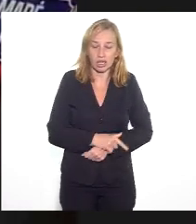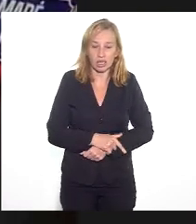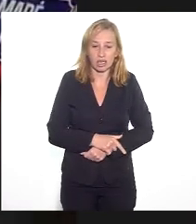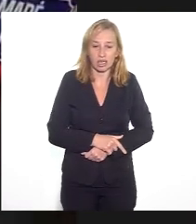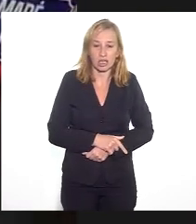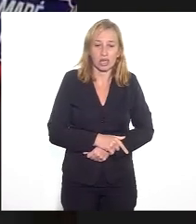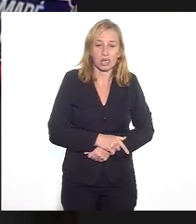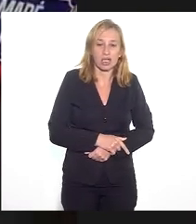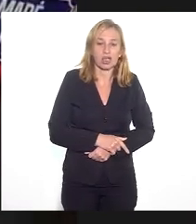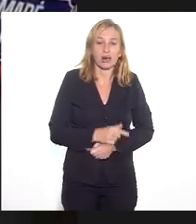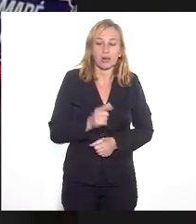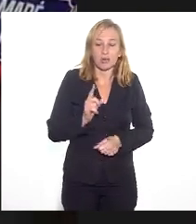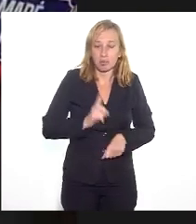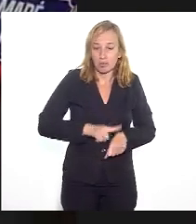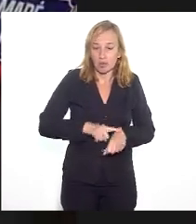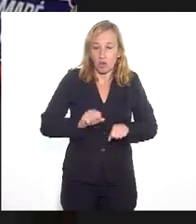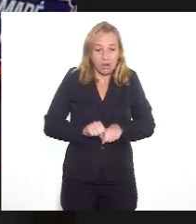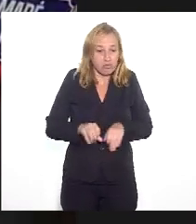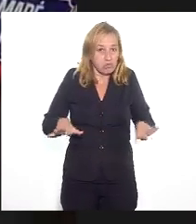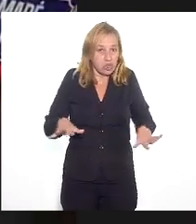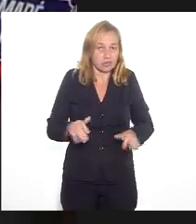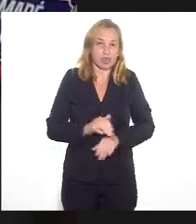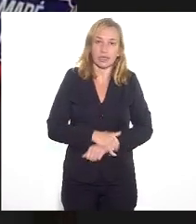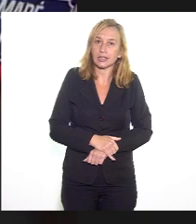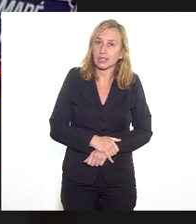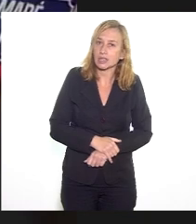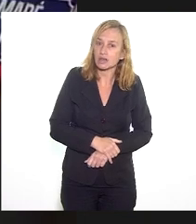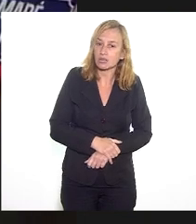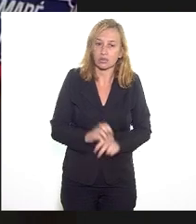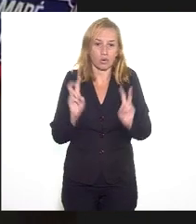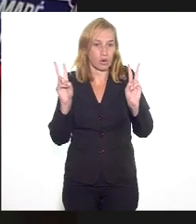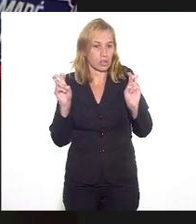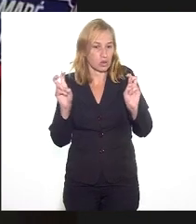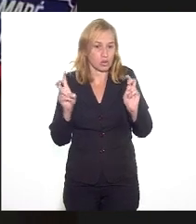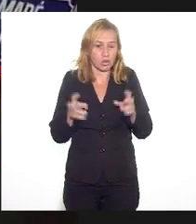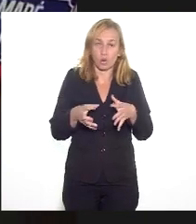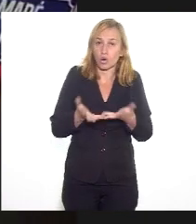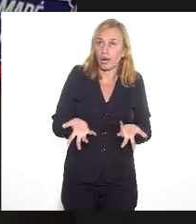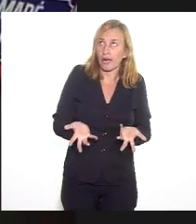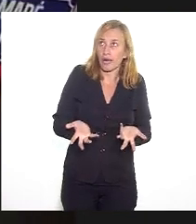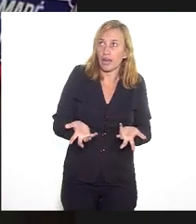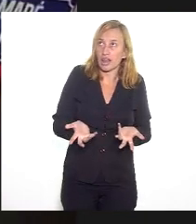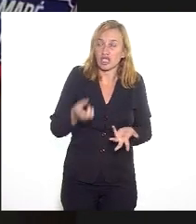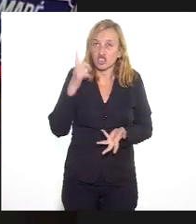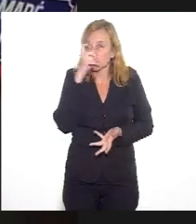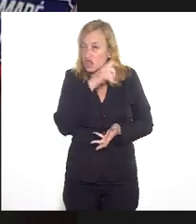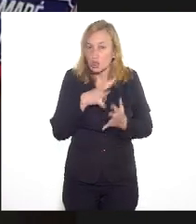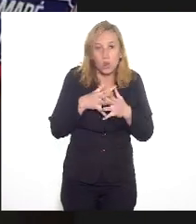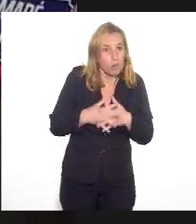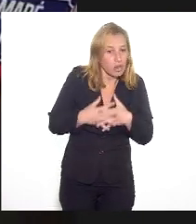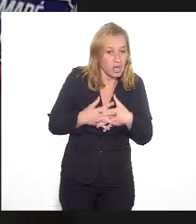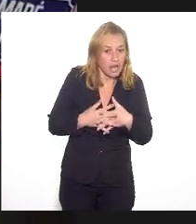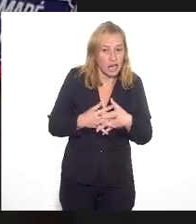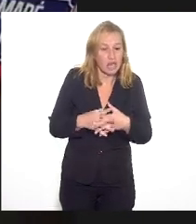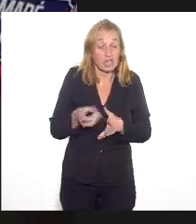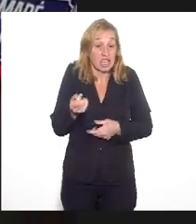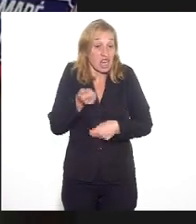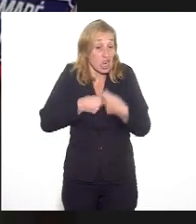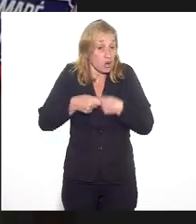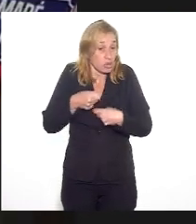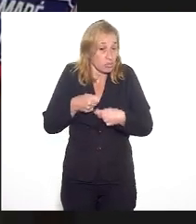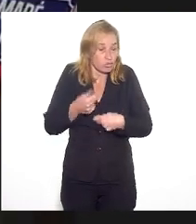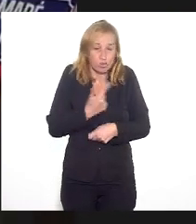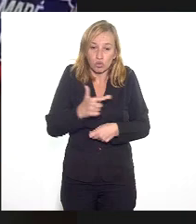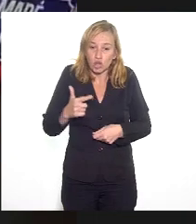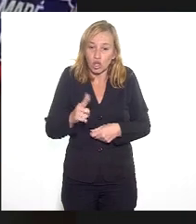que estejamos numa pandemia, ainda que estejamos numa situação completamente complicada em termos de economia,